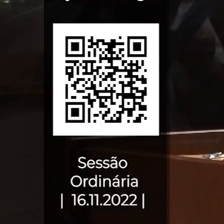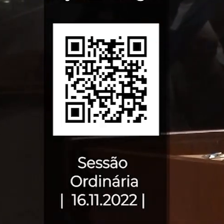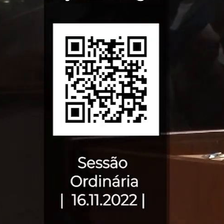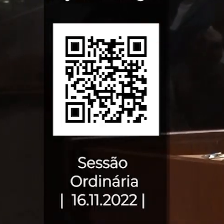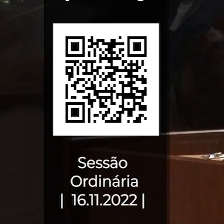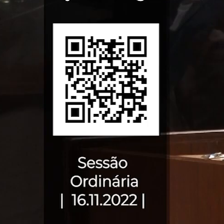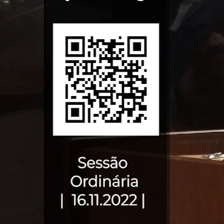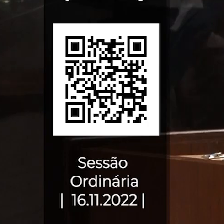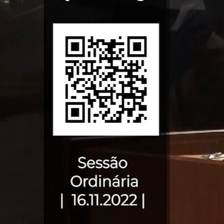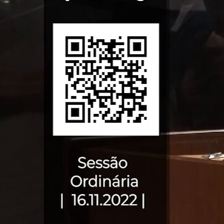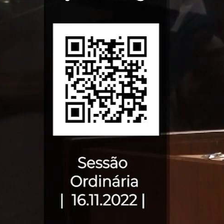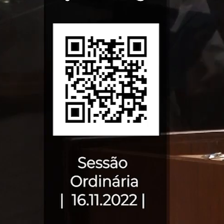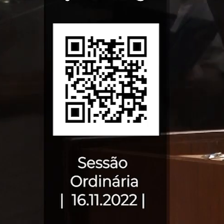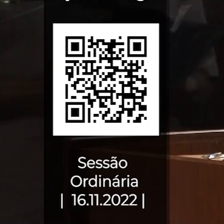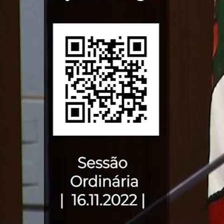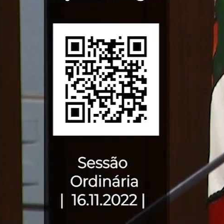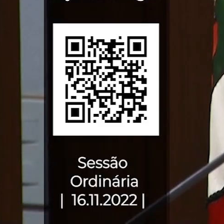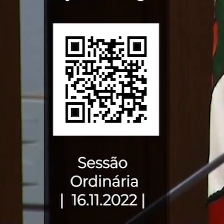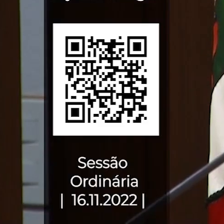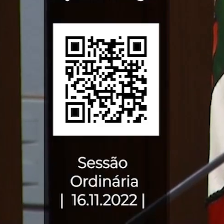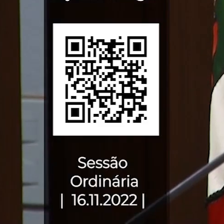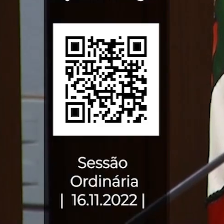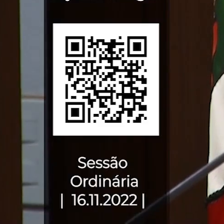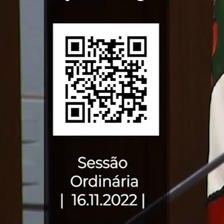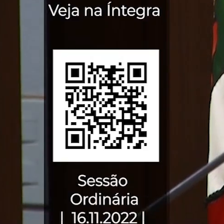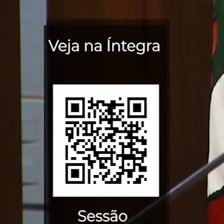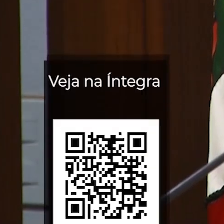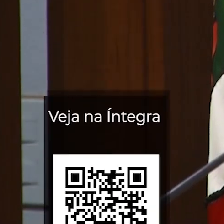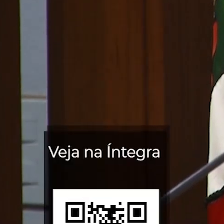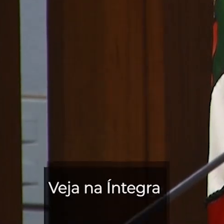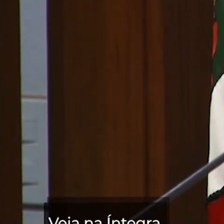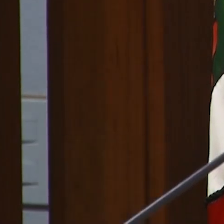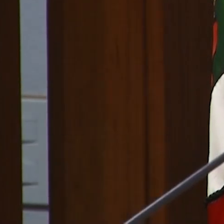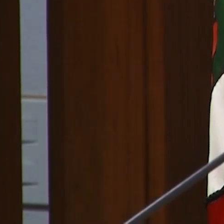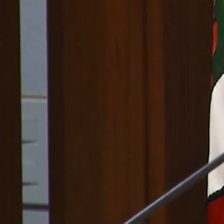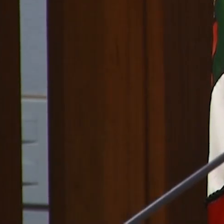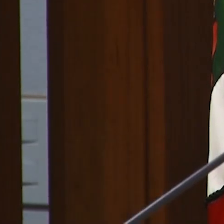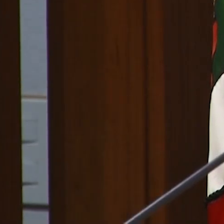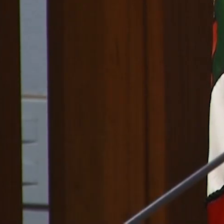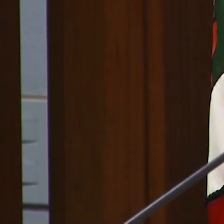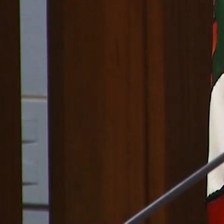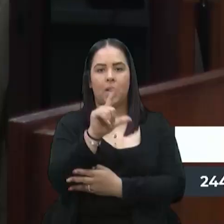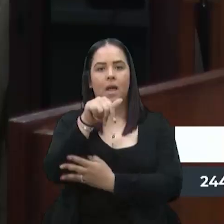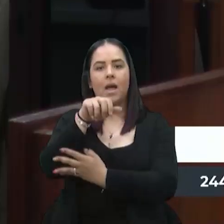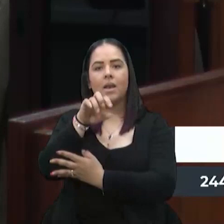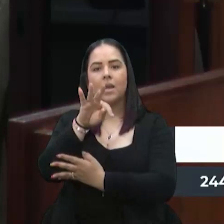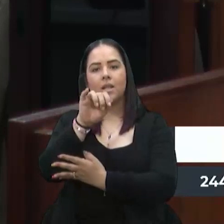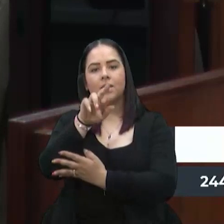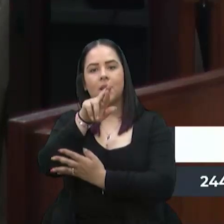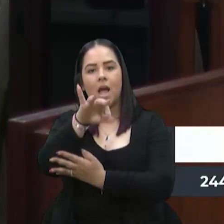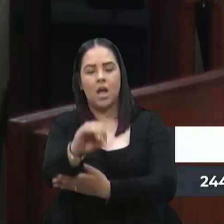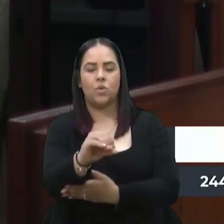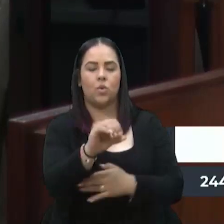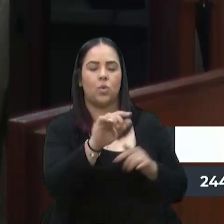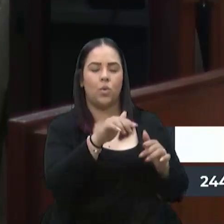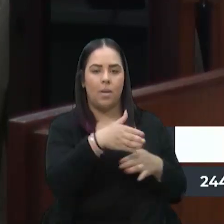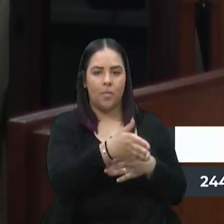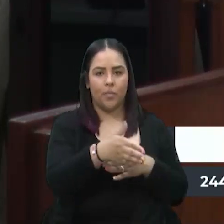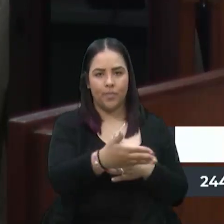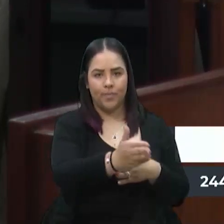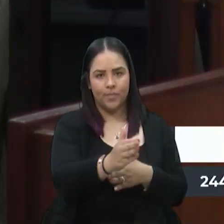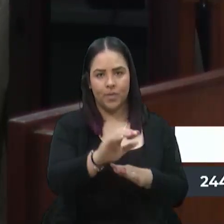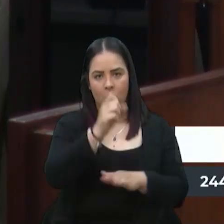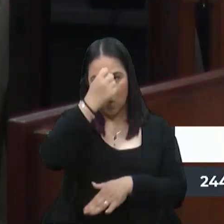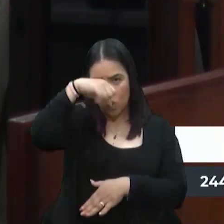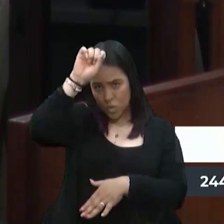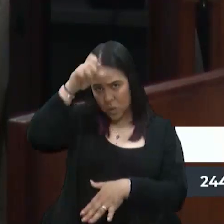apresentou um projeto do 5º ano para realizar um passeio pedagógico em uma fazenda de Viamão. Como professoras, buscamos também